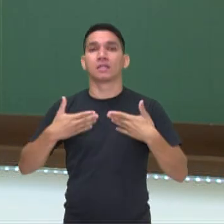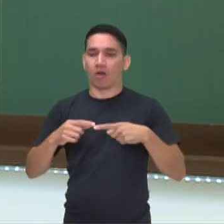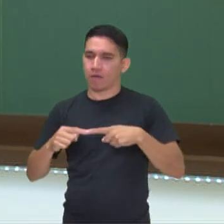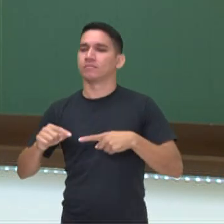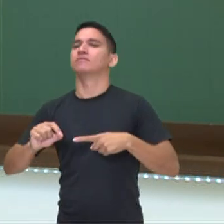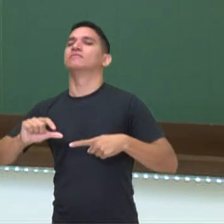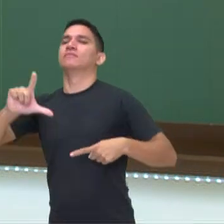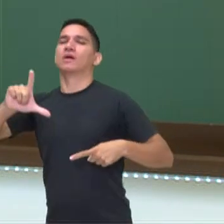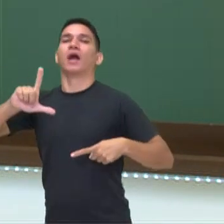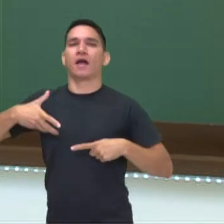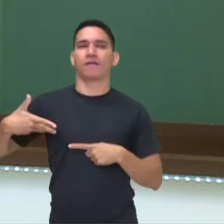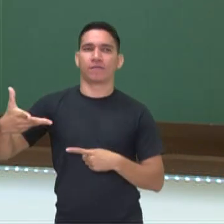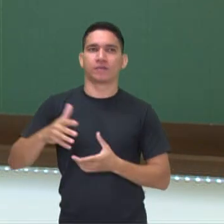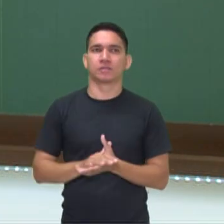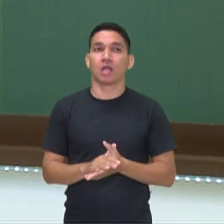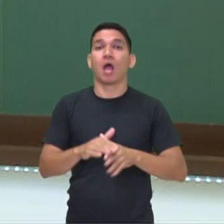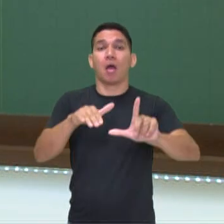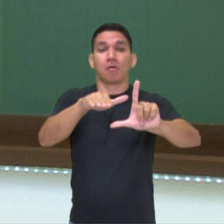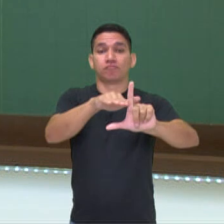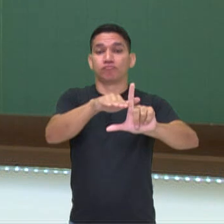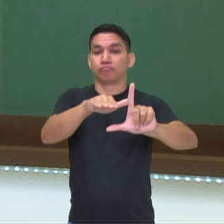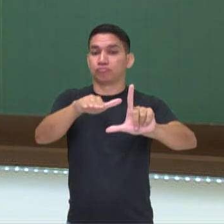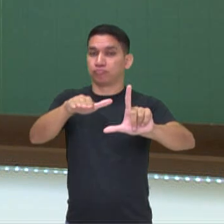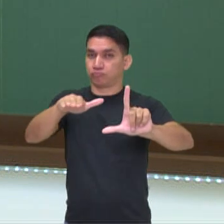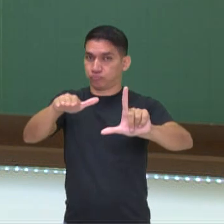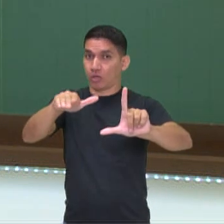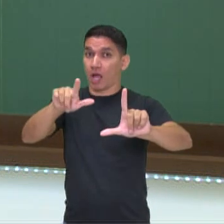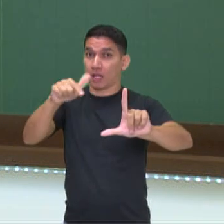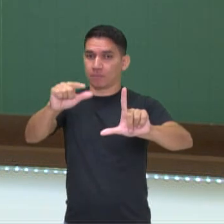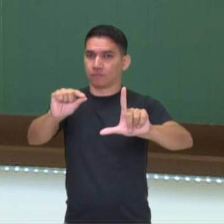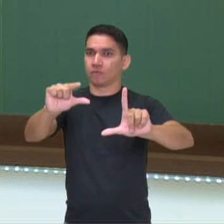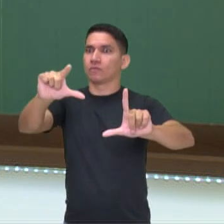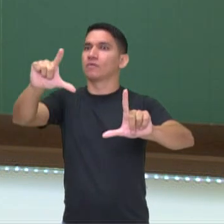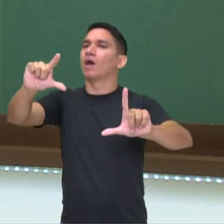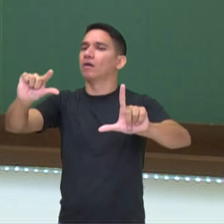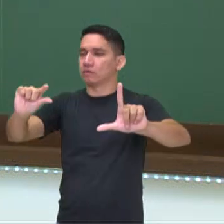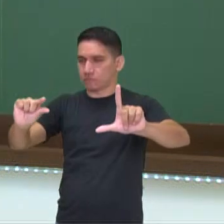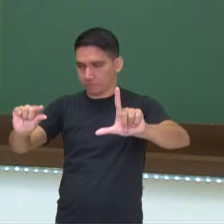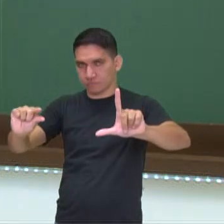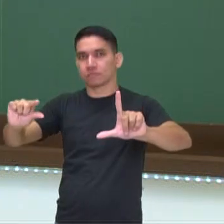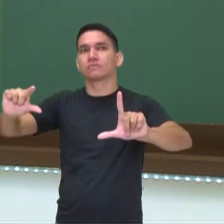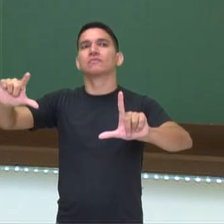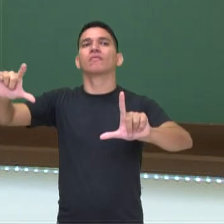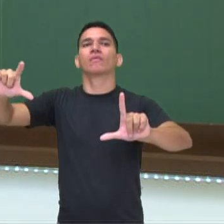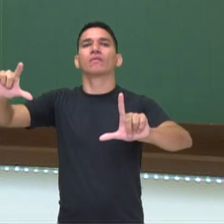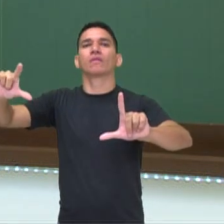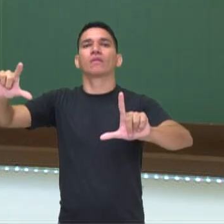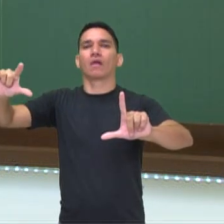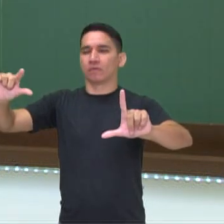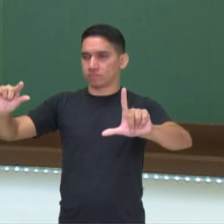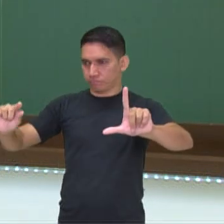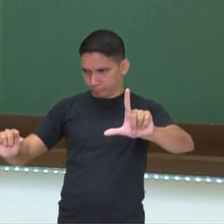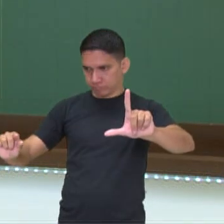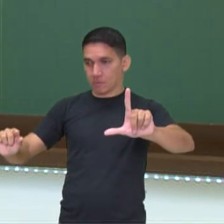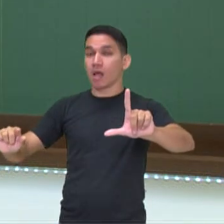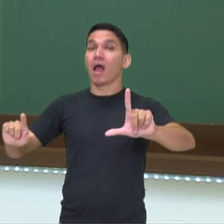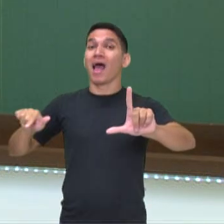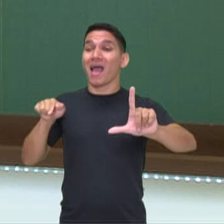Então aqui ele vem numa velocidade constante, dele sobe, ele desce, vai numa velocidade constante, sobe,